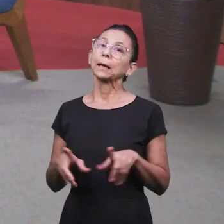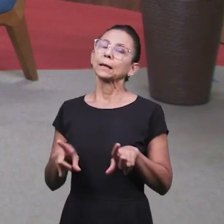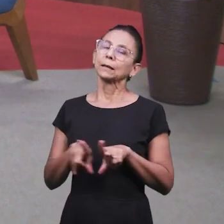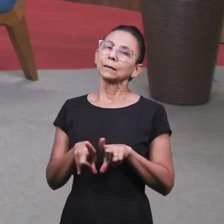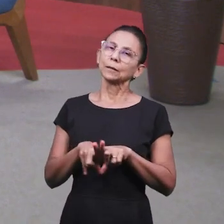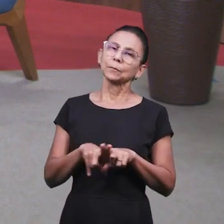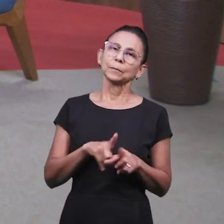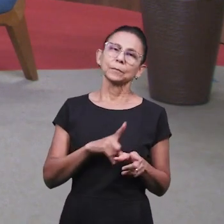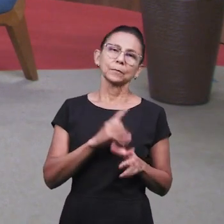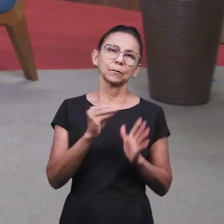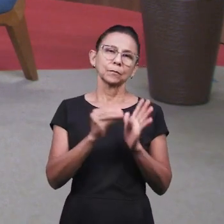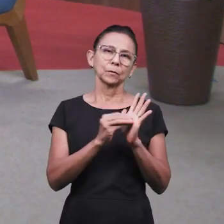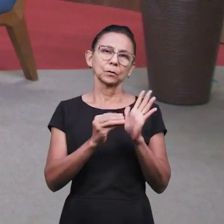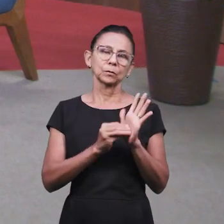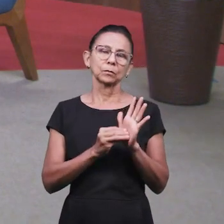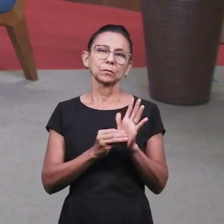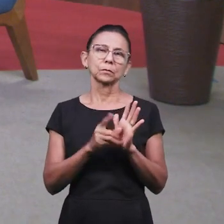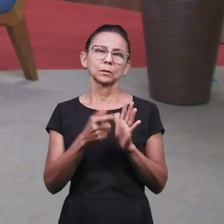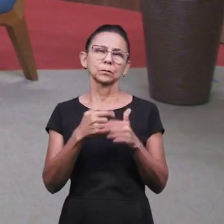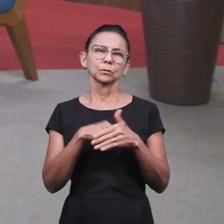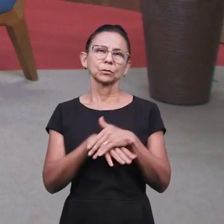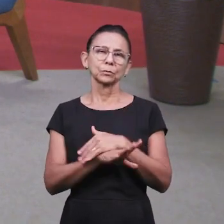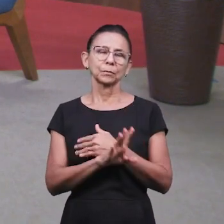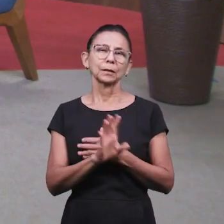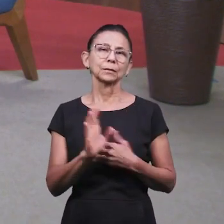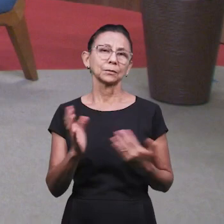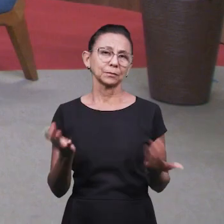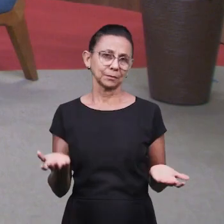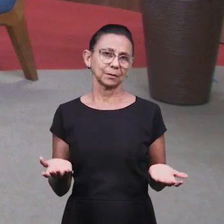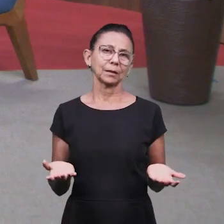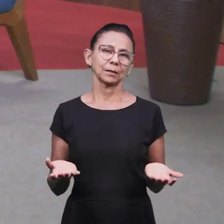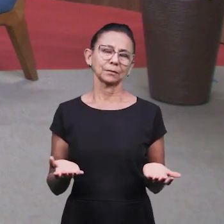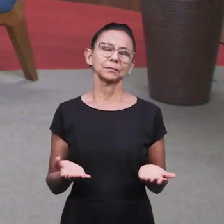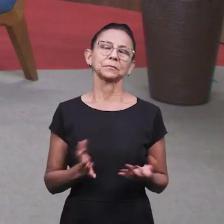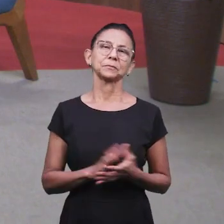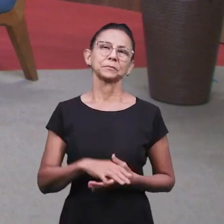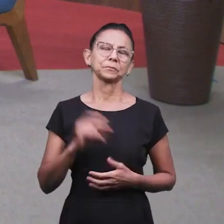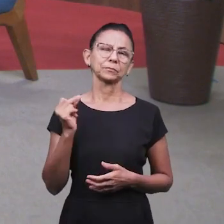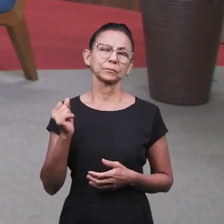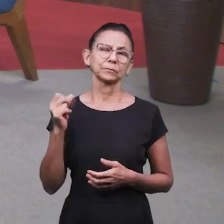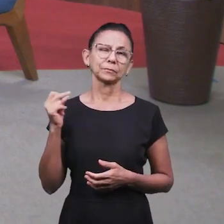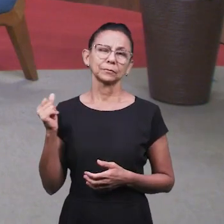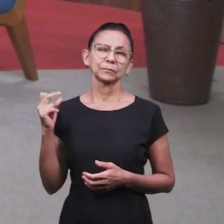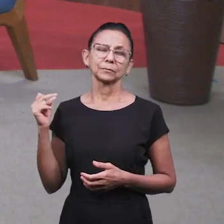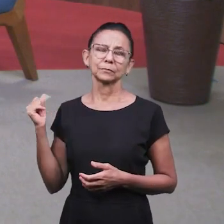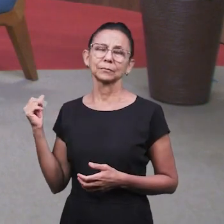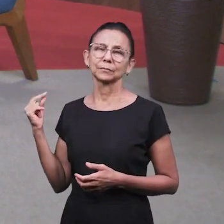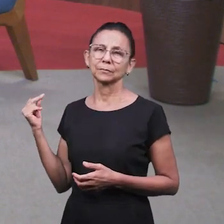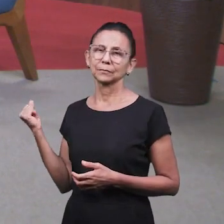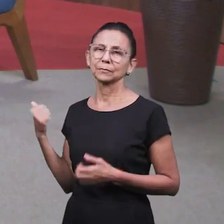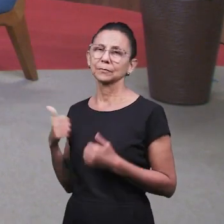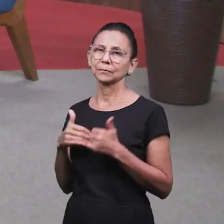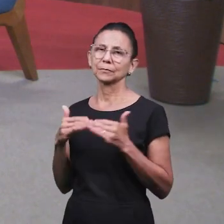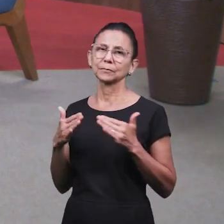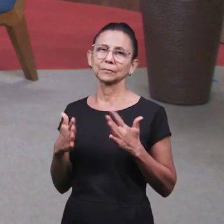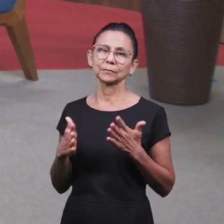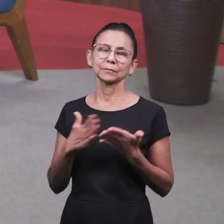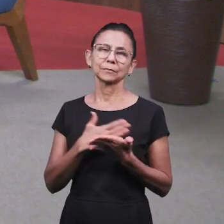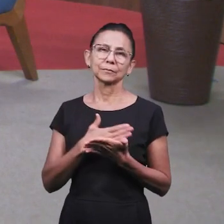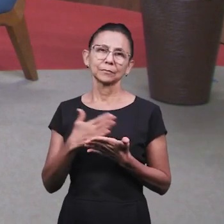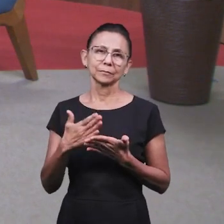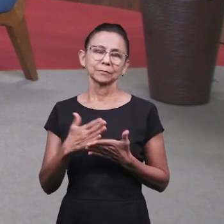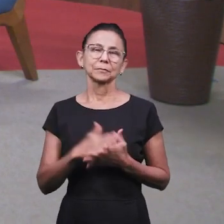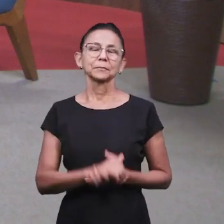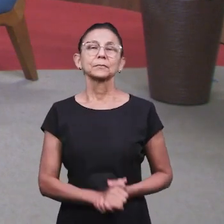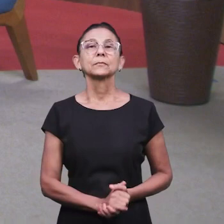claro, de muitos outros conteúdos que você já está acostumado a assistir, que já vêm sendo produzidos desde quando nós começamos a trabalhar o